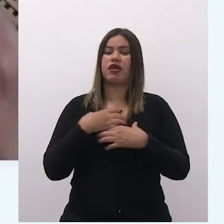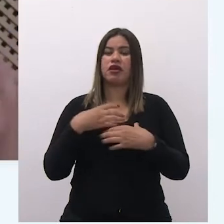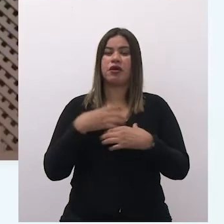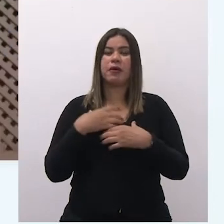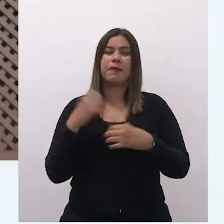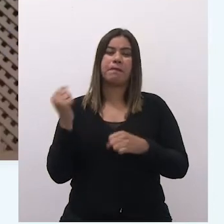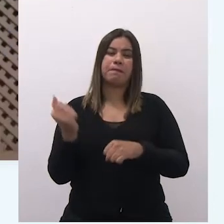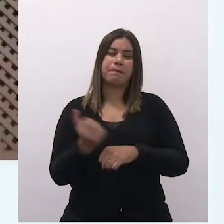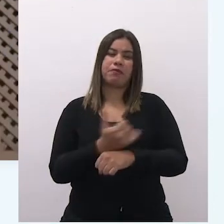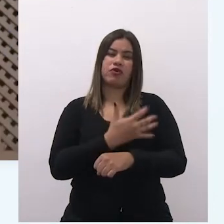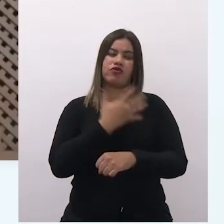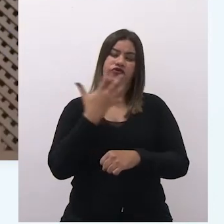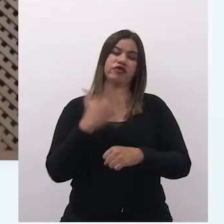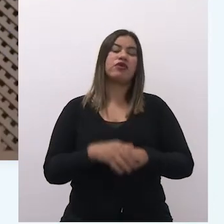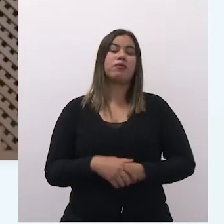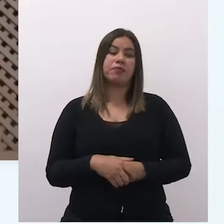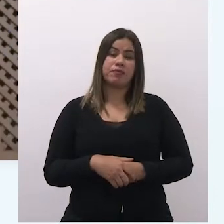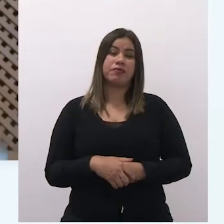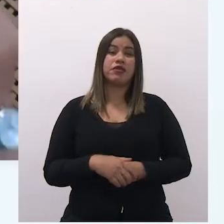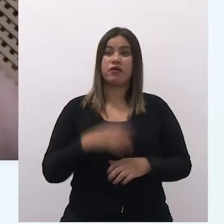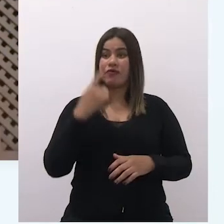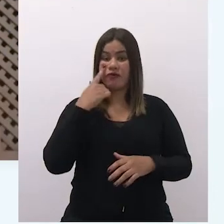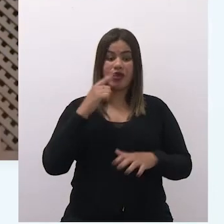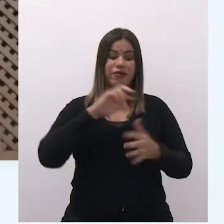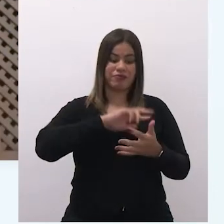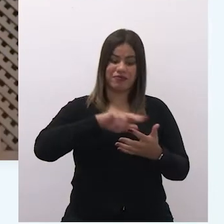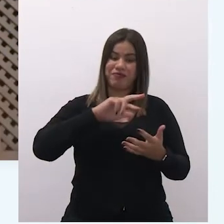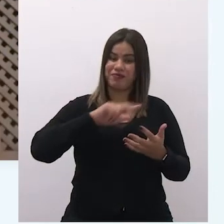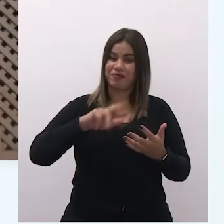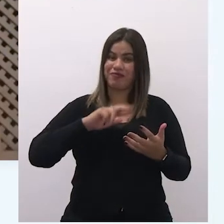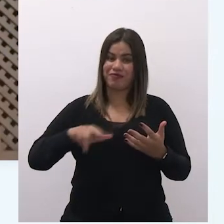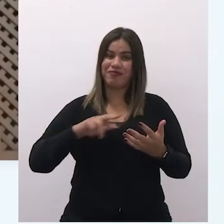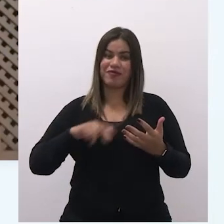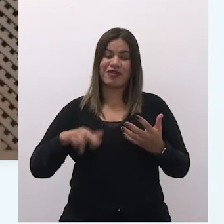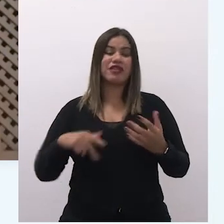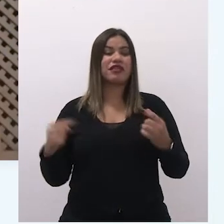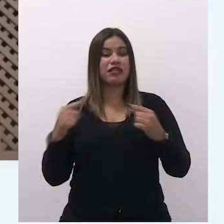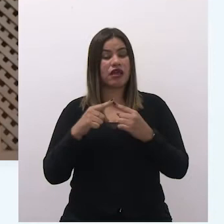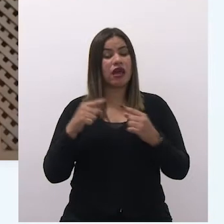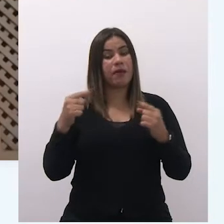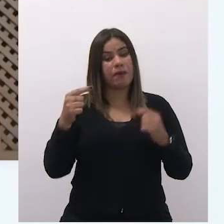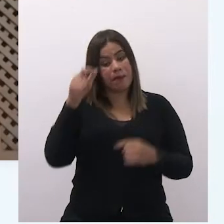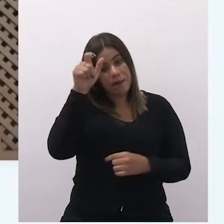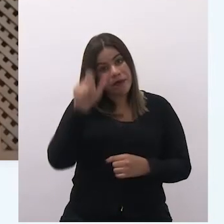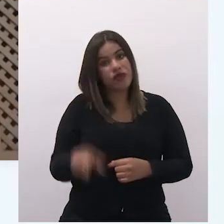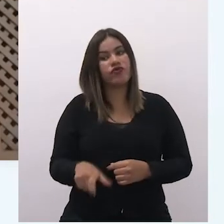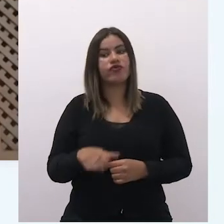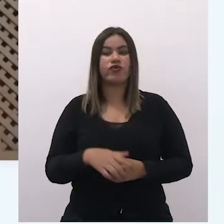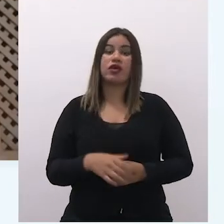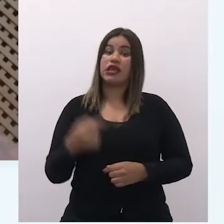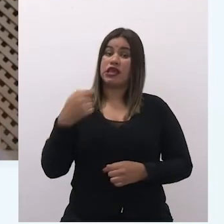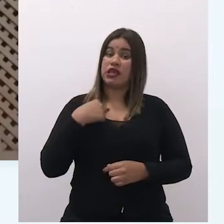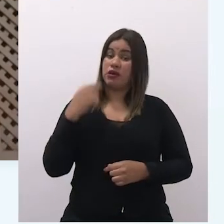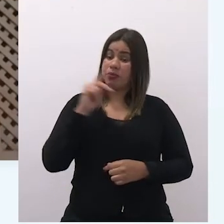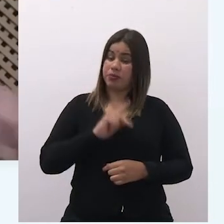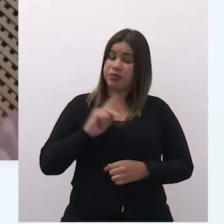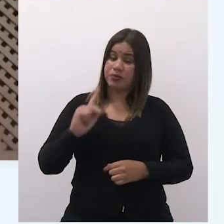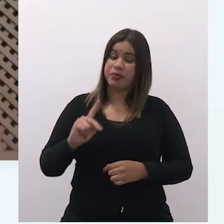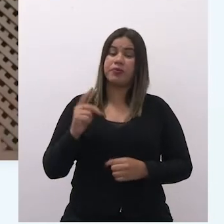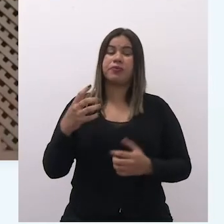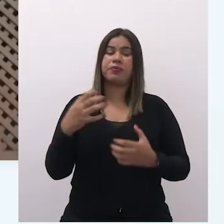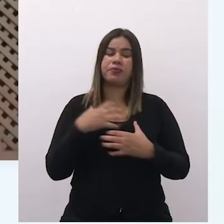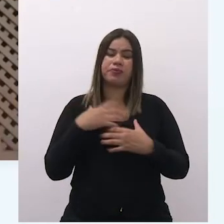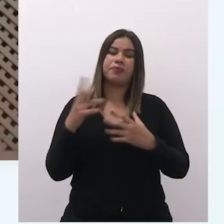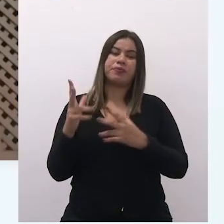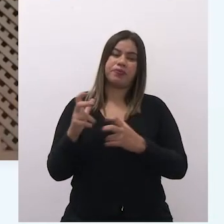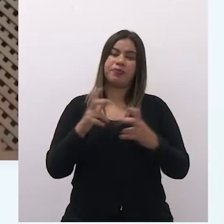tem várias vertentes que formam esse ser. E eu, enquanto professor, preciso sim ter